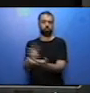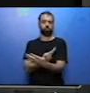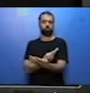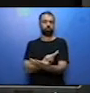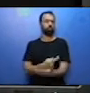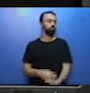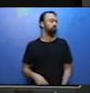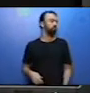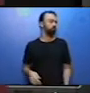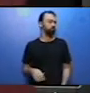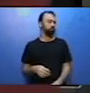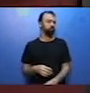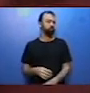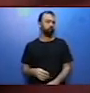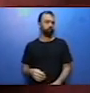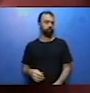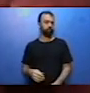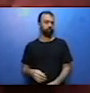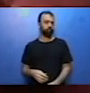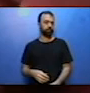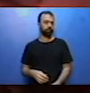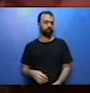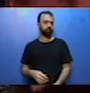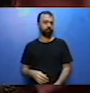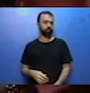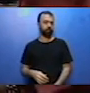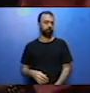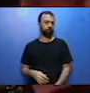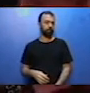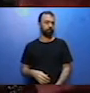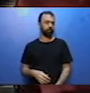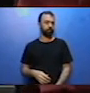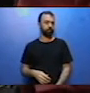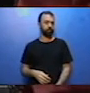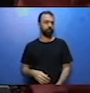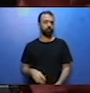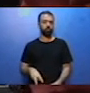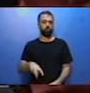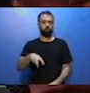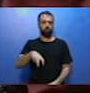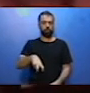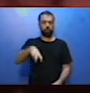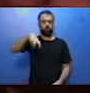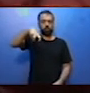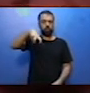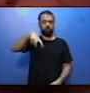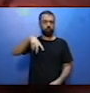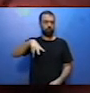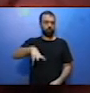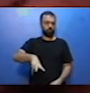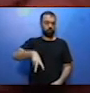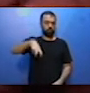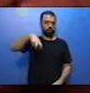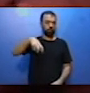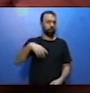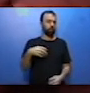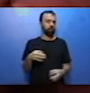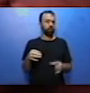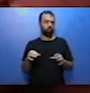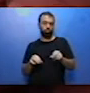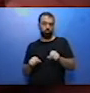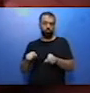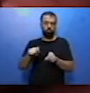curvando as costas para frente levantar um peso do chão o correto é